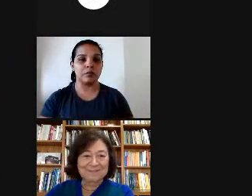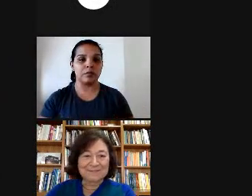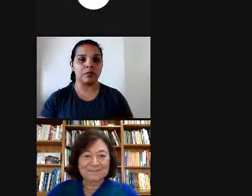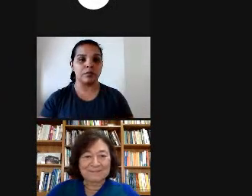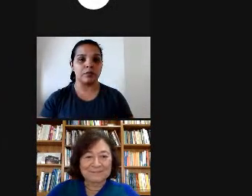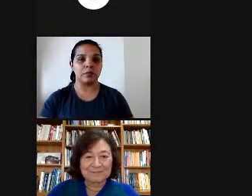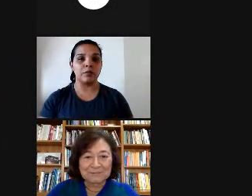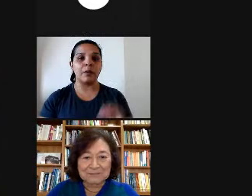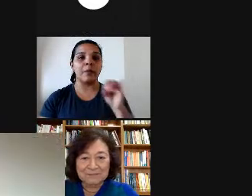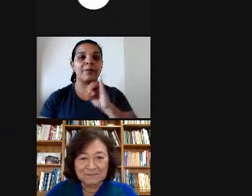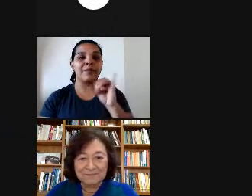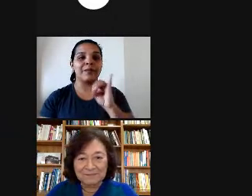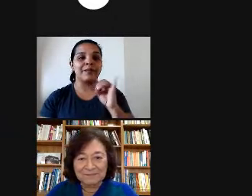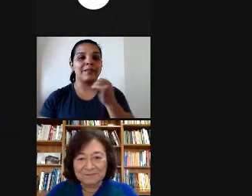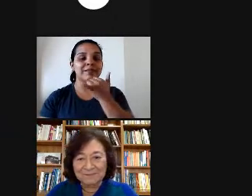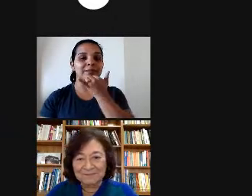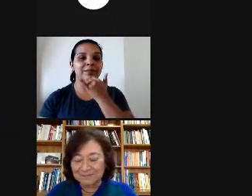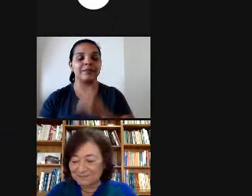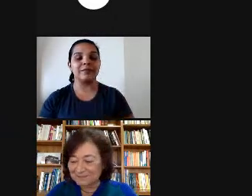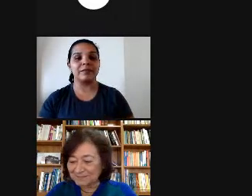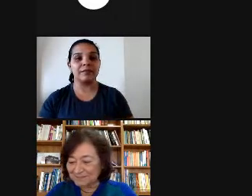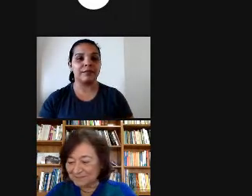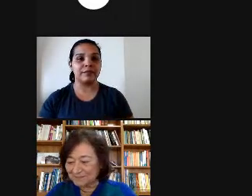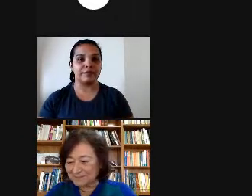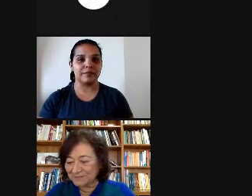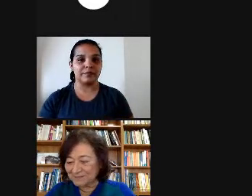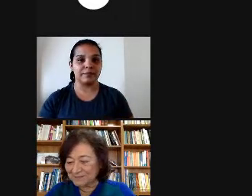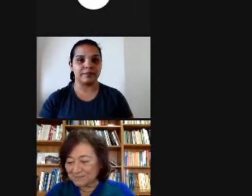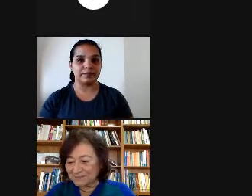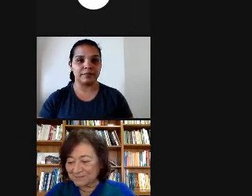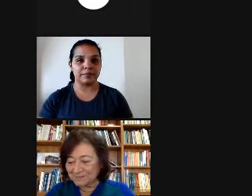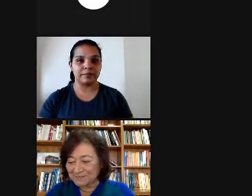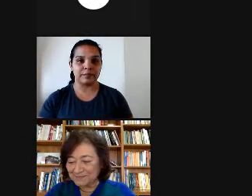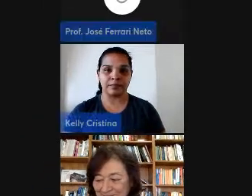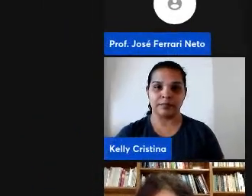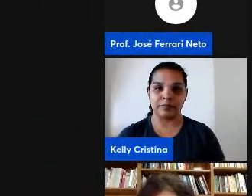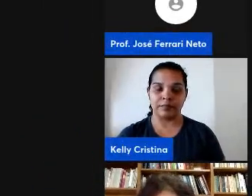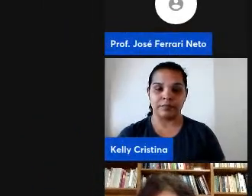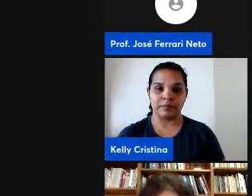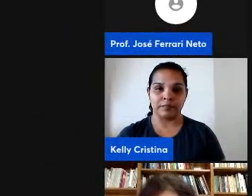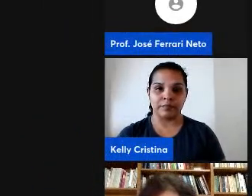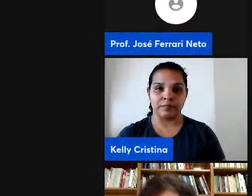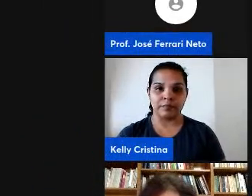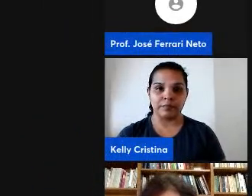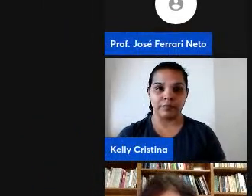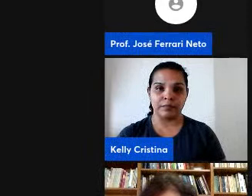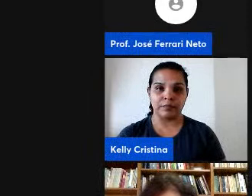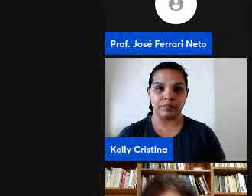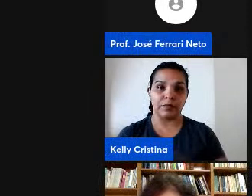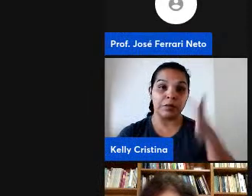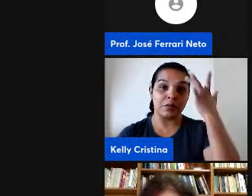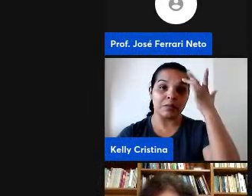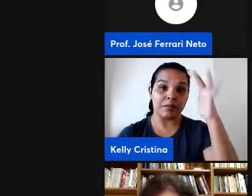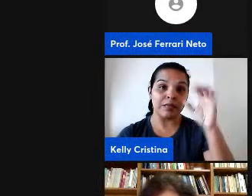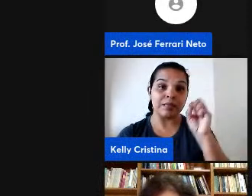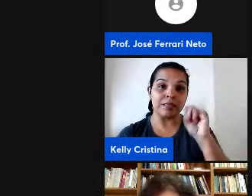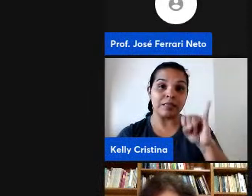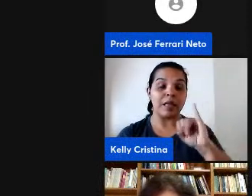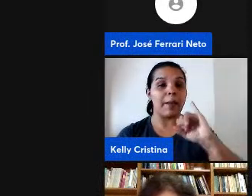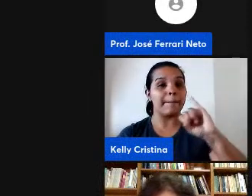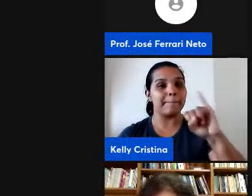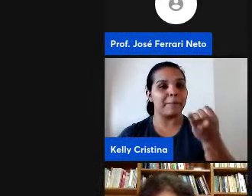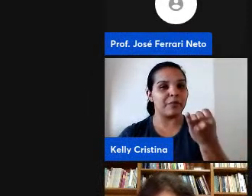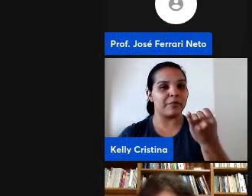Oi, estou aqui. Ah, tá. Eu estava dizendo o seguinte, não sei se não seria o caso de aproveitar